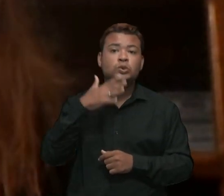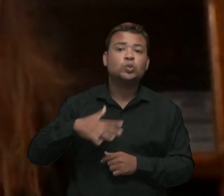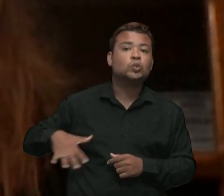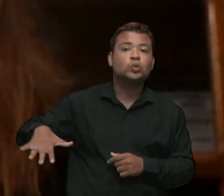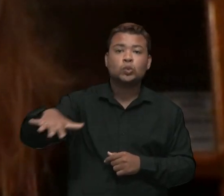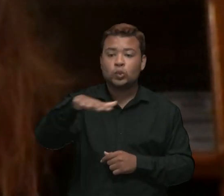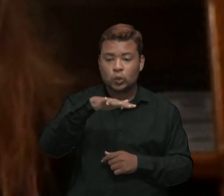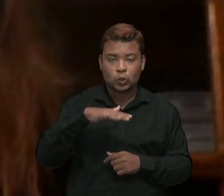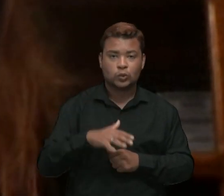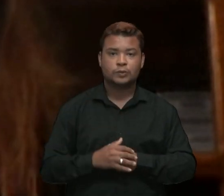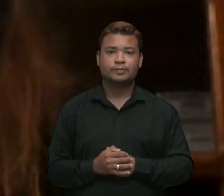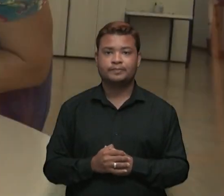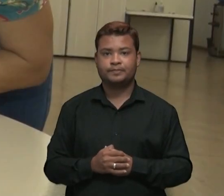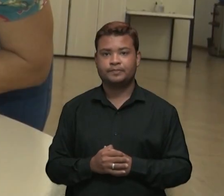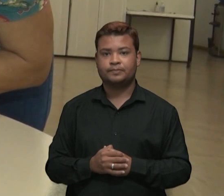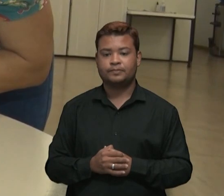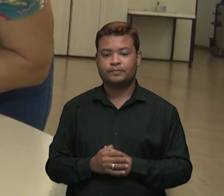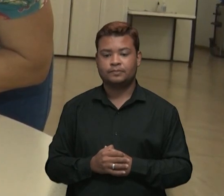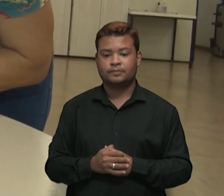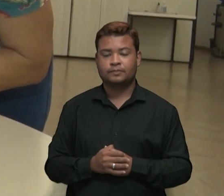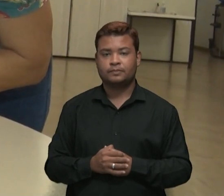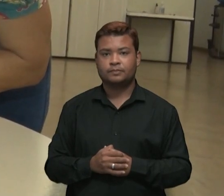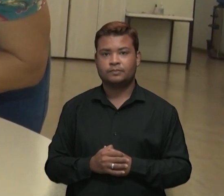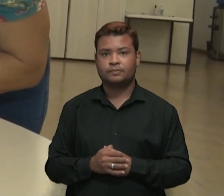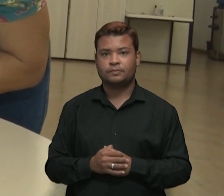a comunidade.